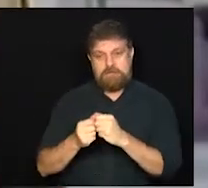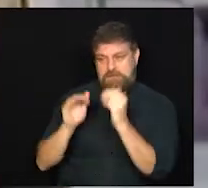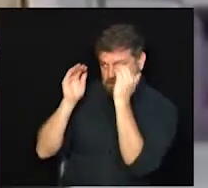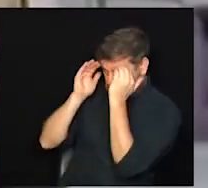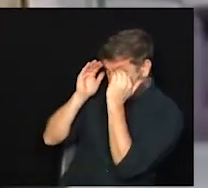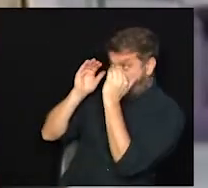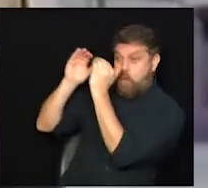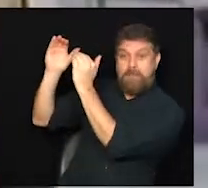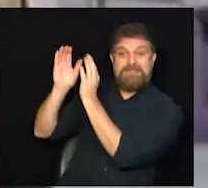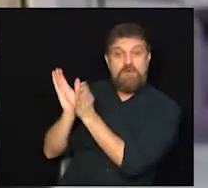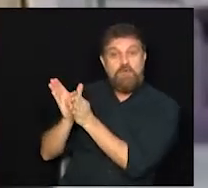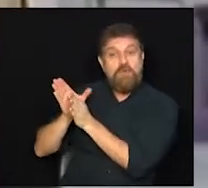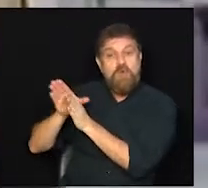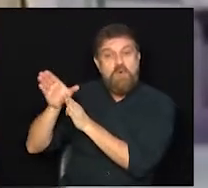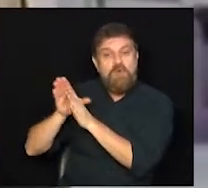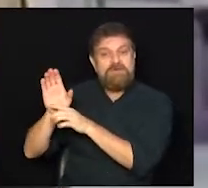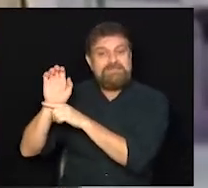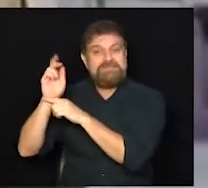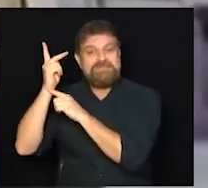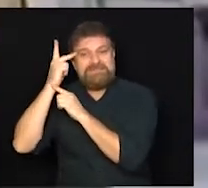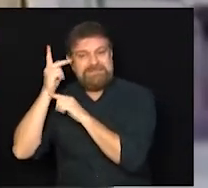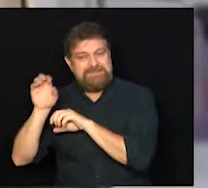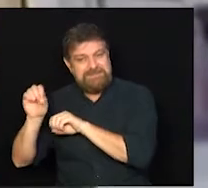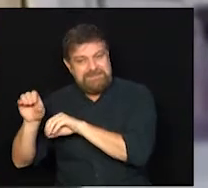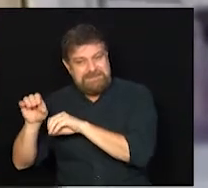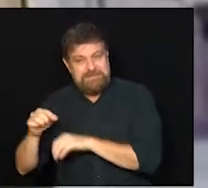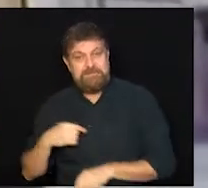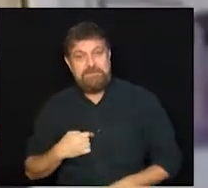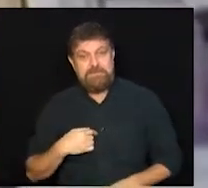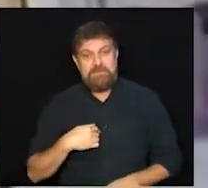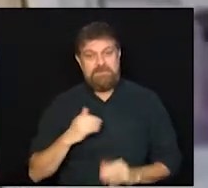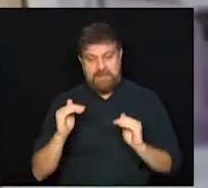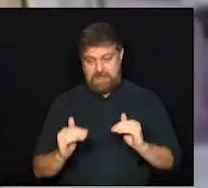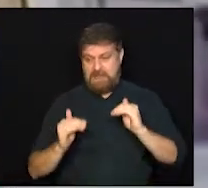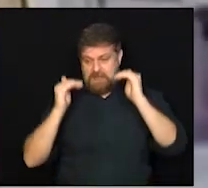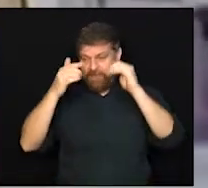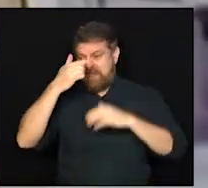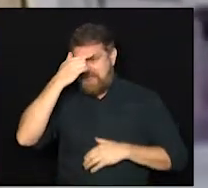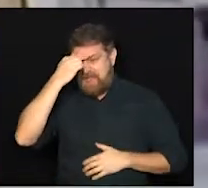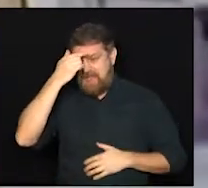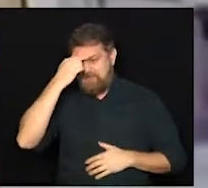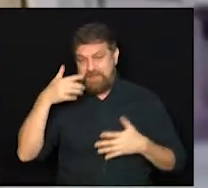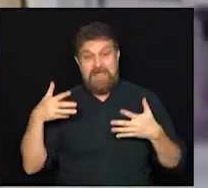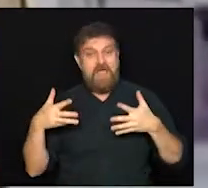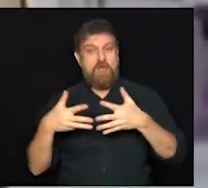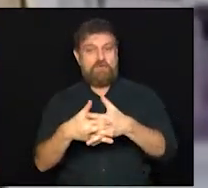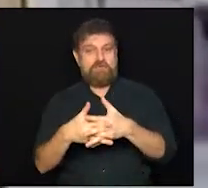No sistema federal, no sistema da educação superior não é assim, tá? É muito confuso.